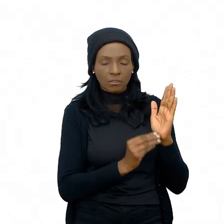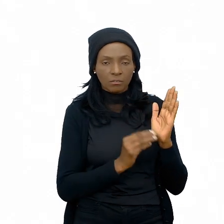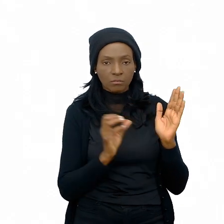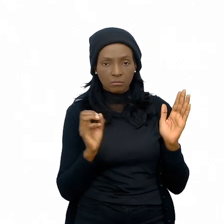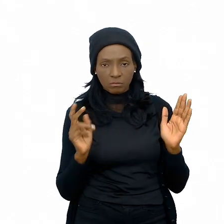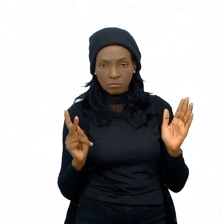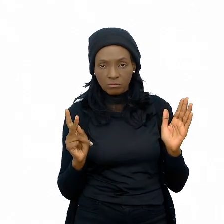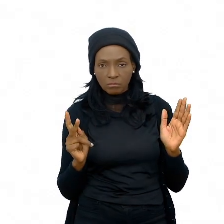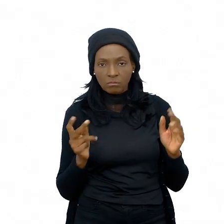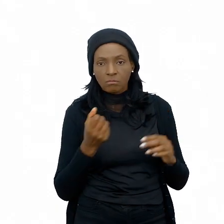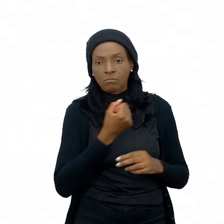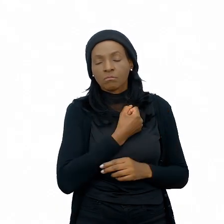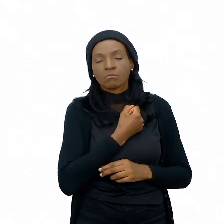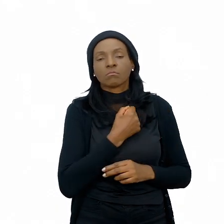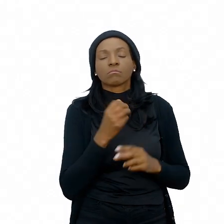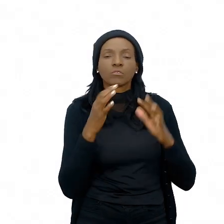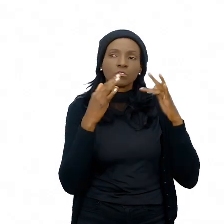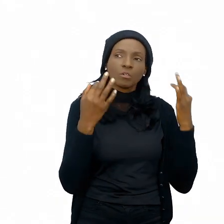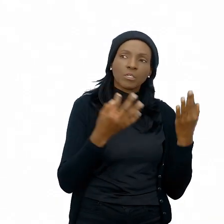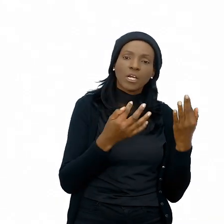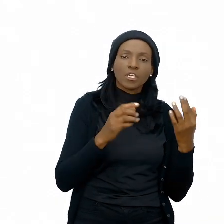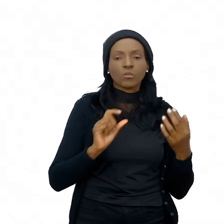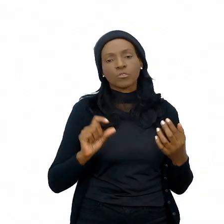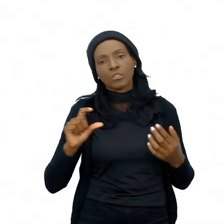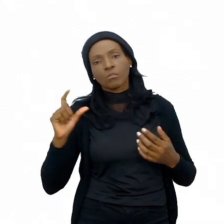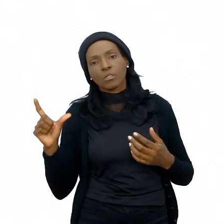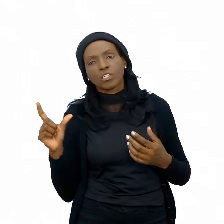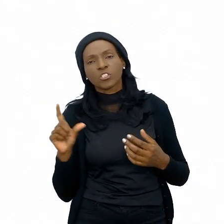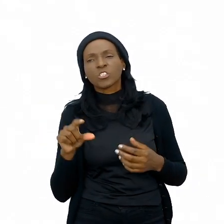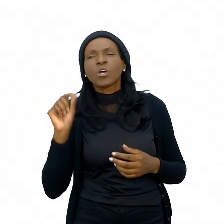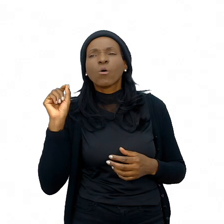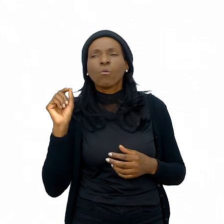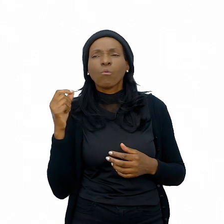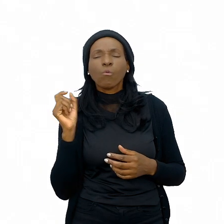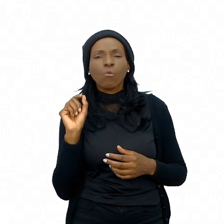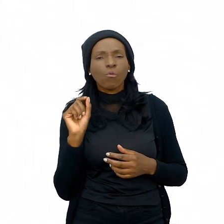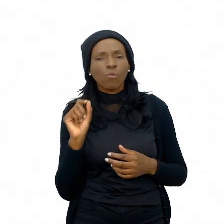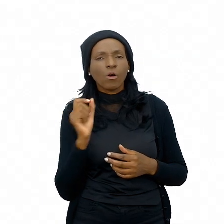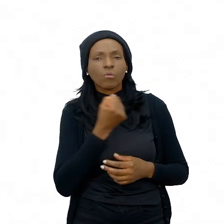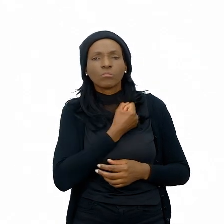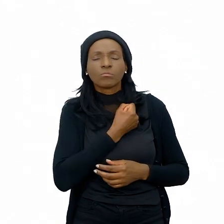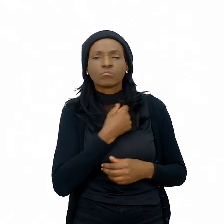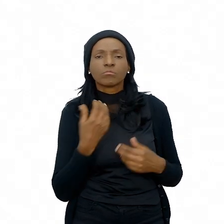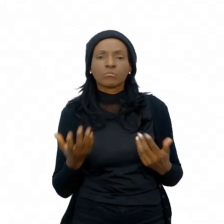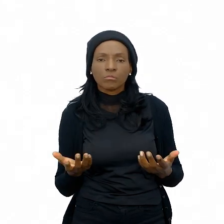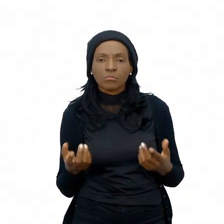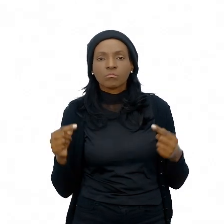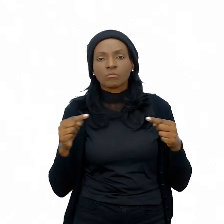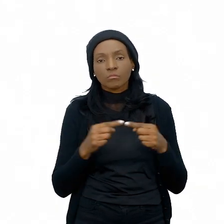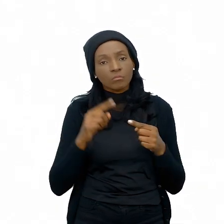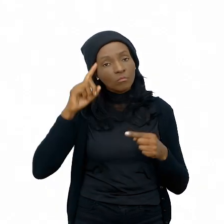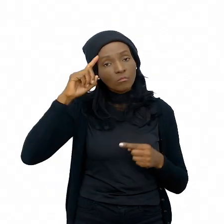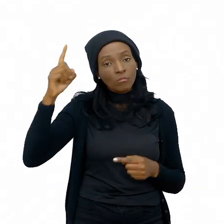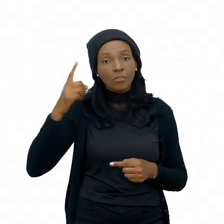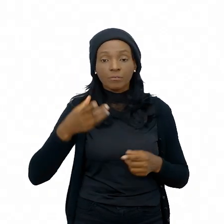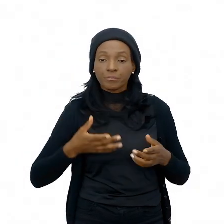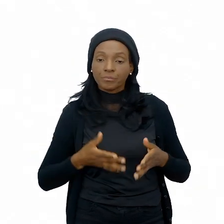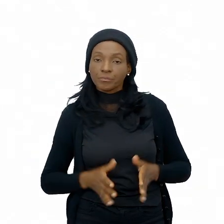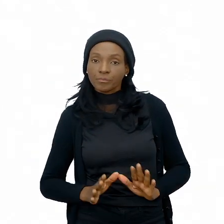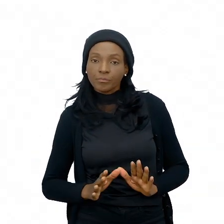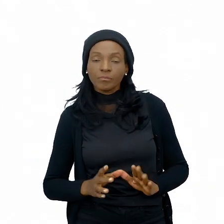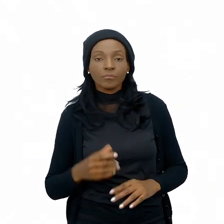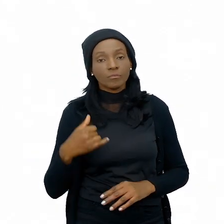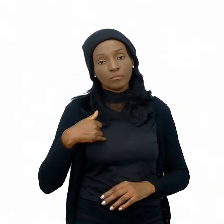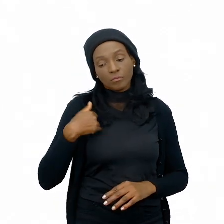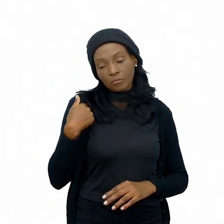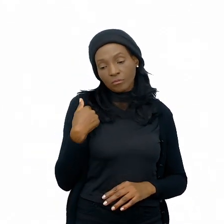Números familiares ou frequentes. Quais números são esses? São números que compõem a data de nascimento, a idade, o